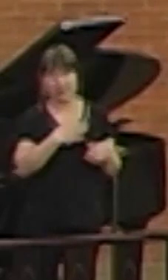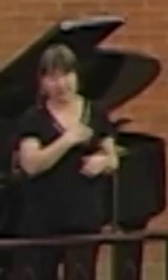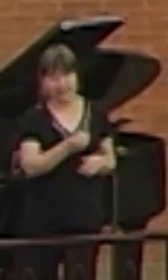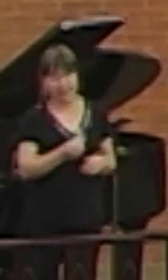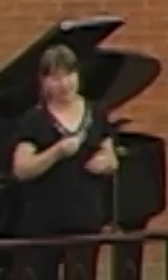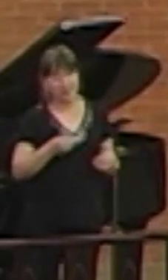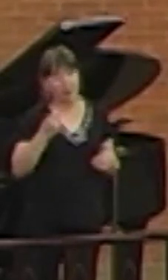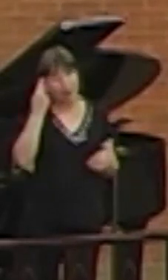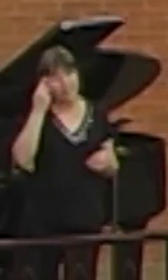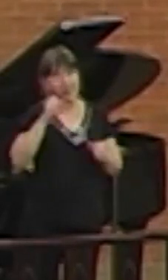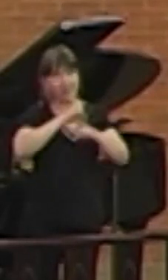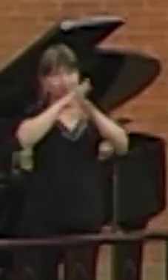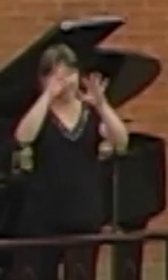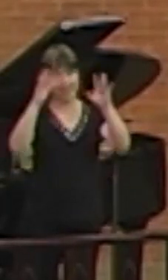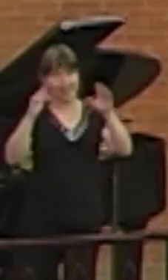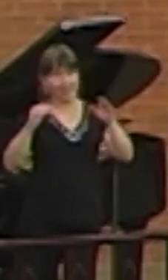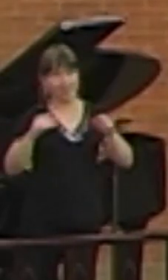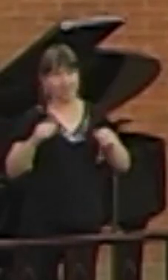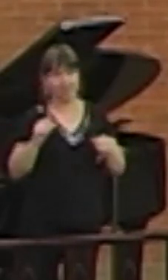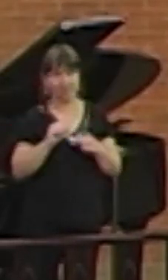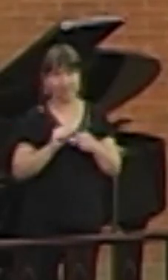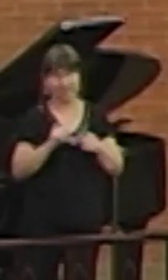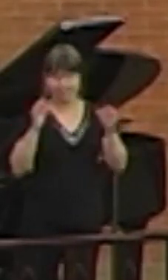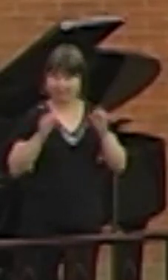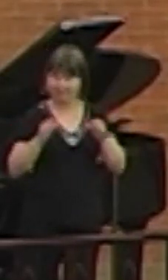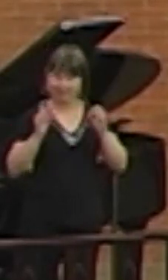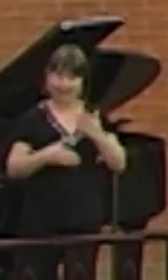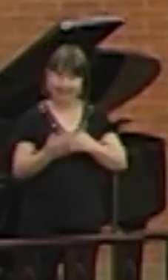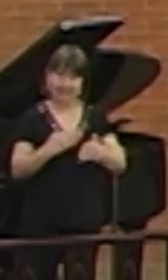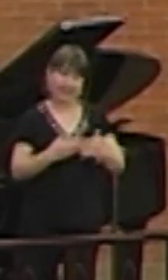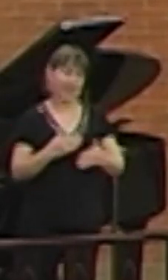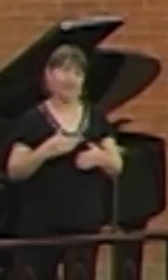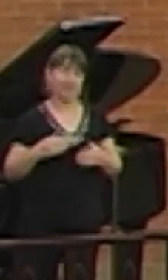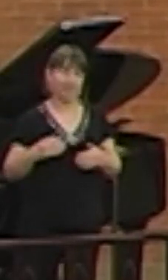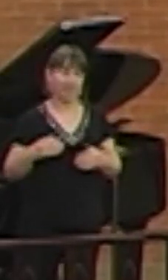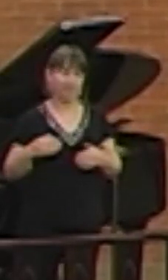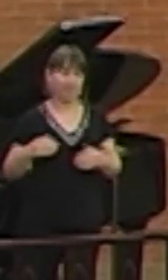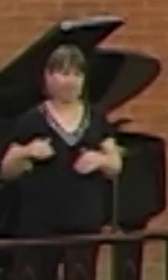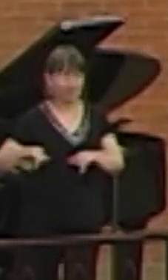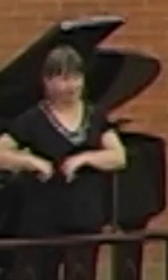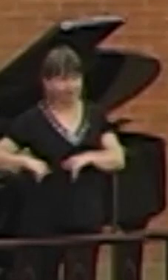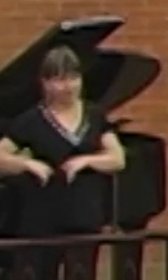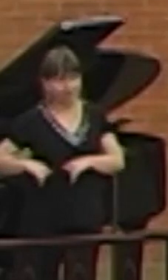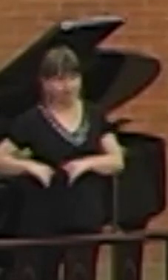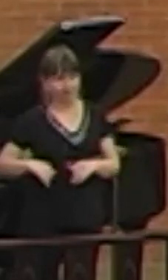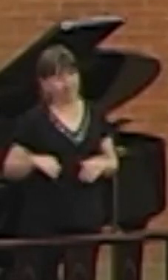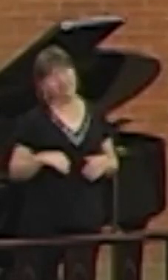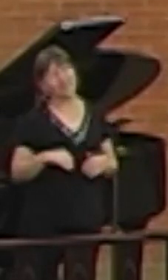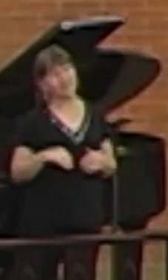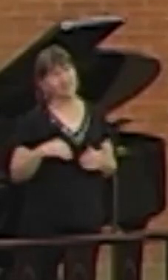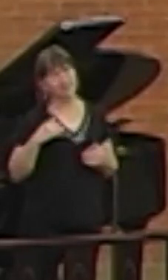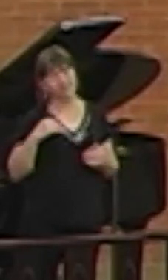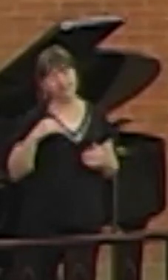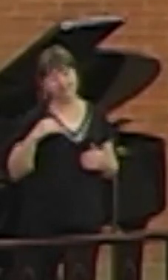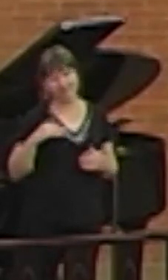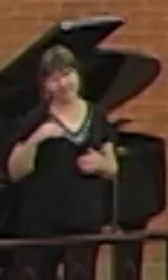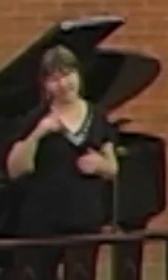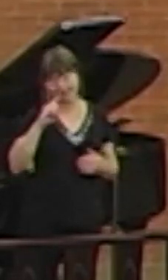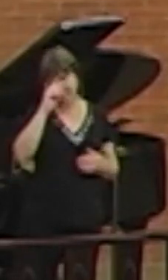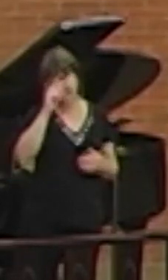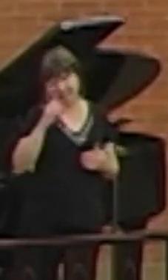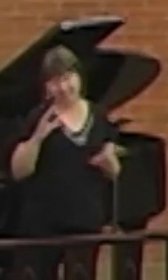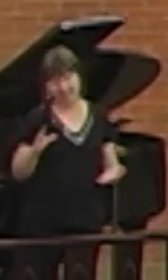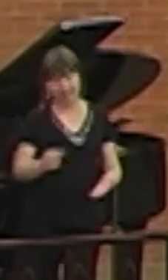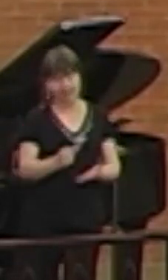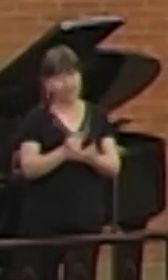aperfeiçoasse por meio de Sofrimentos o autor da salvação deles Pois tanto que significa